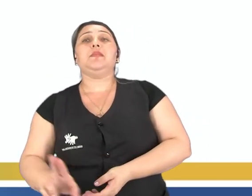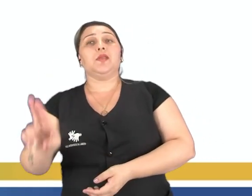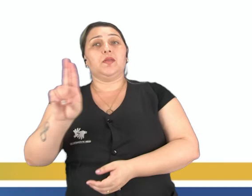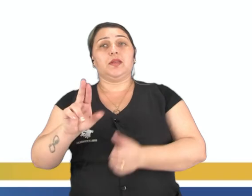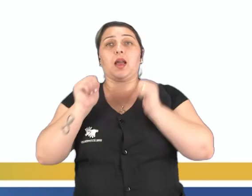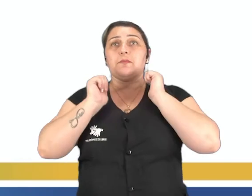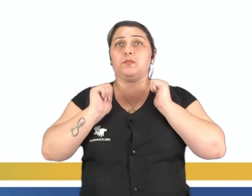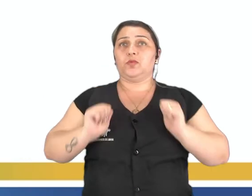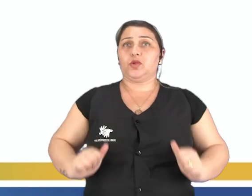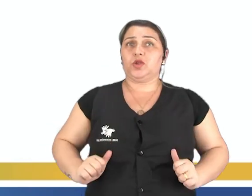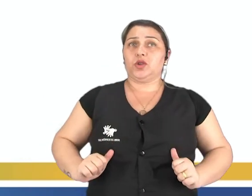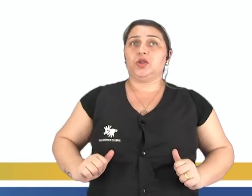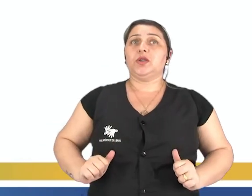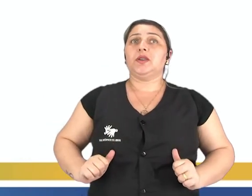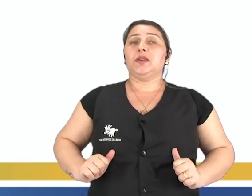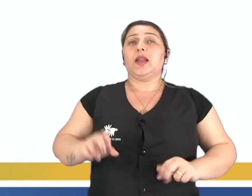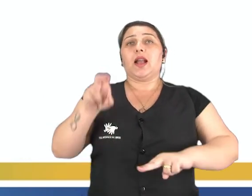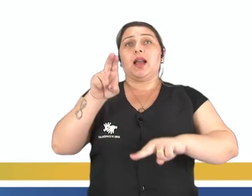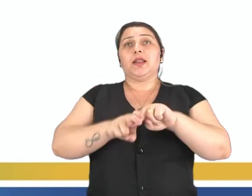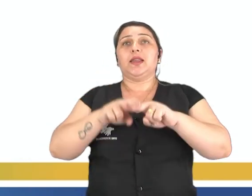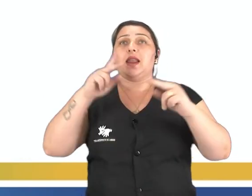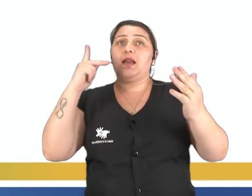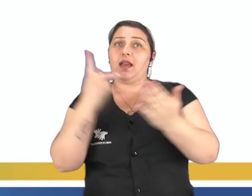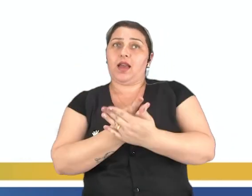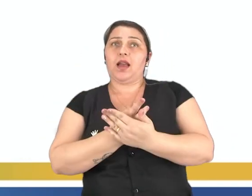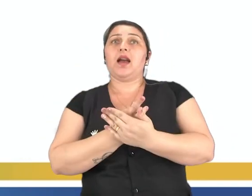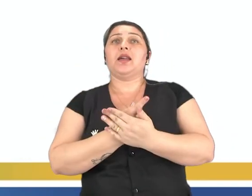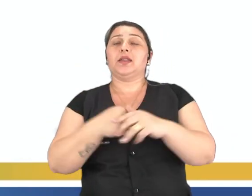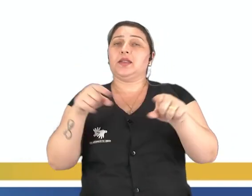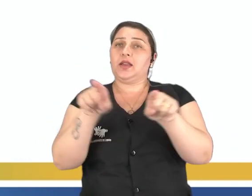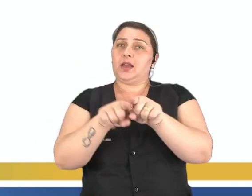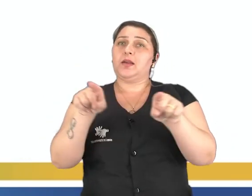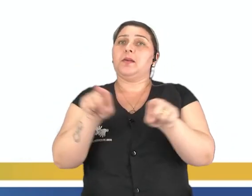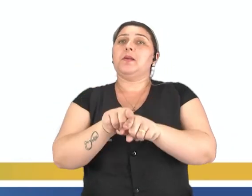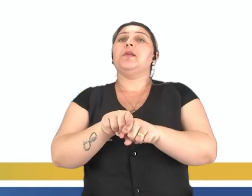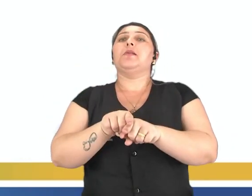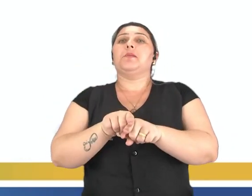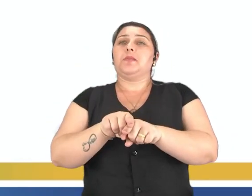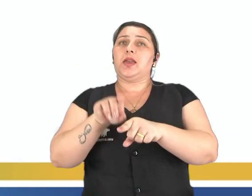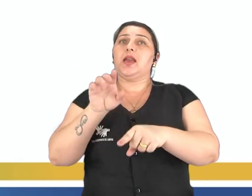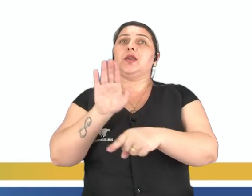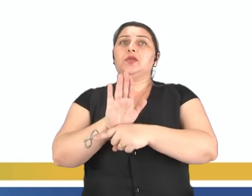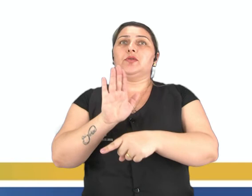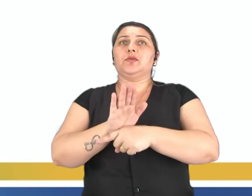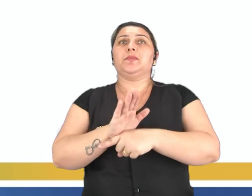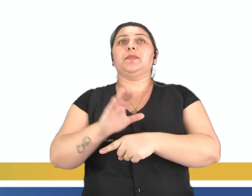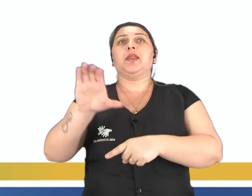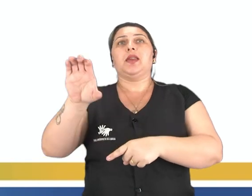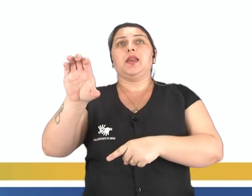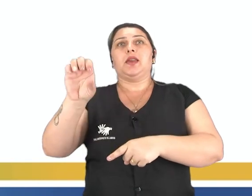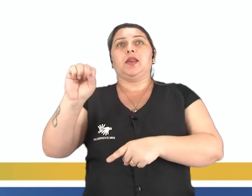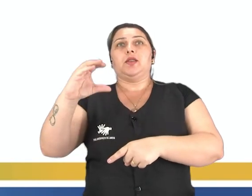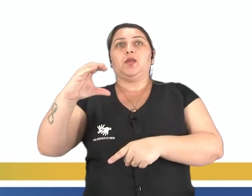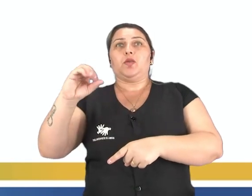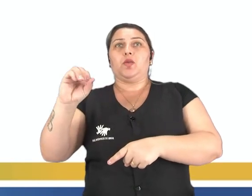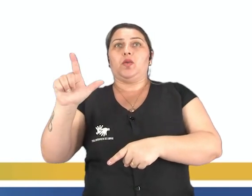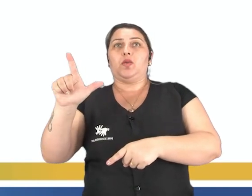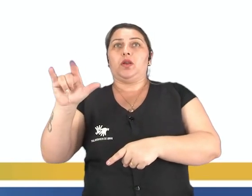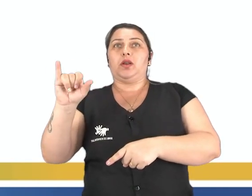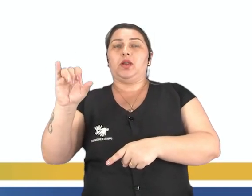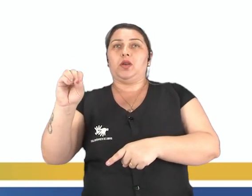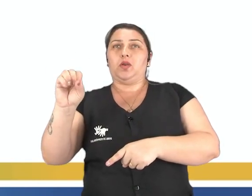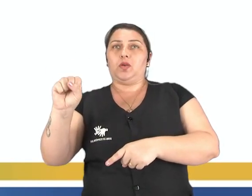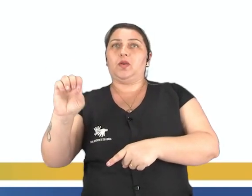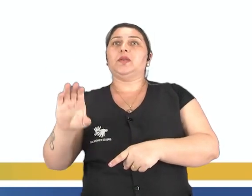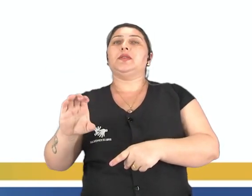Além de usar mochila ou sentar-se na cadeira de forma errada, também favorece a lordose. E nós temos a escoliose, né,